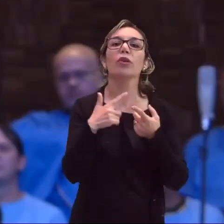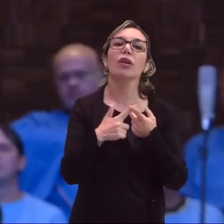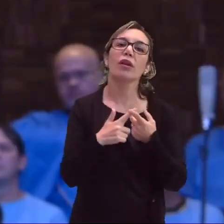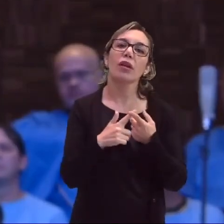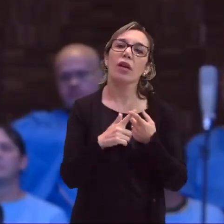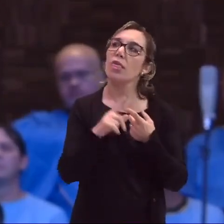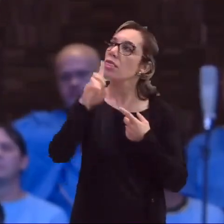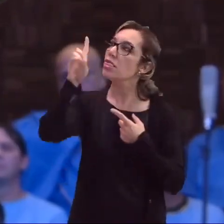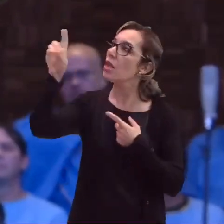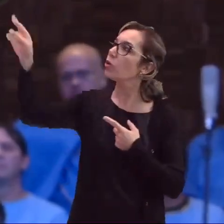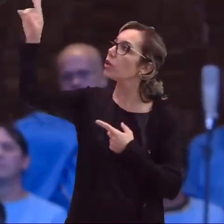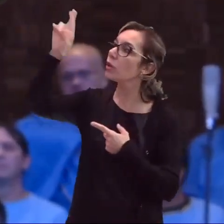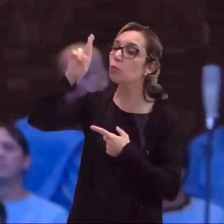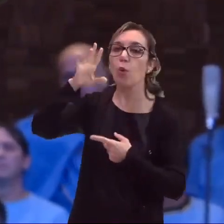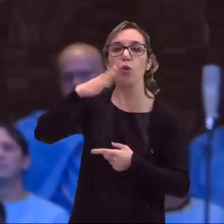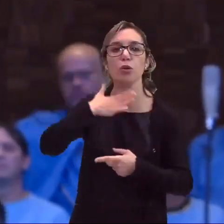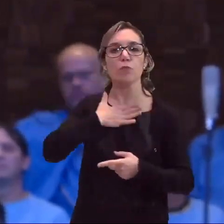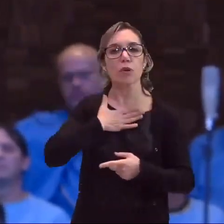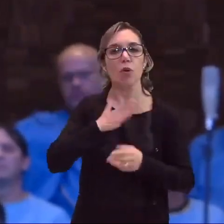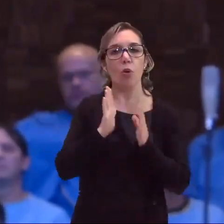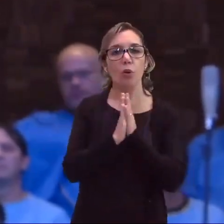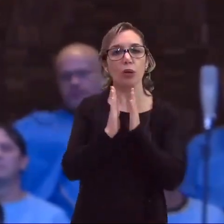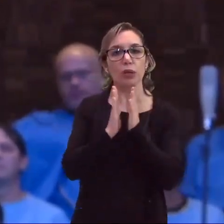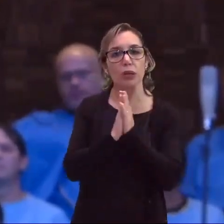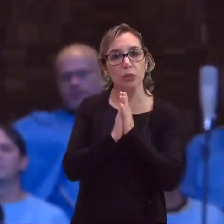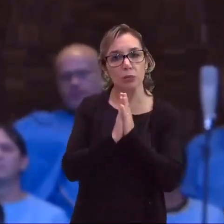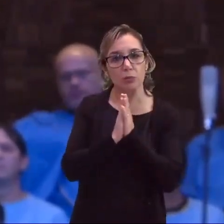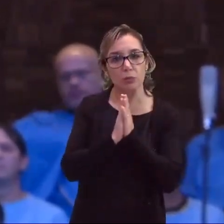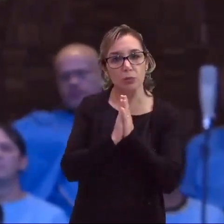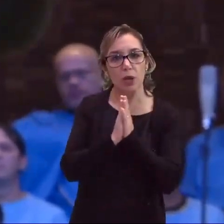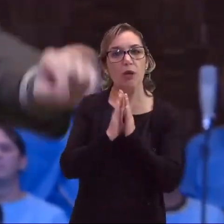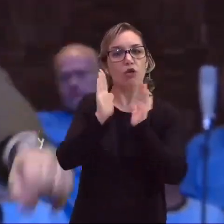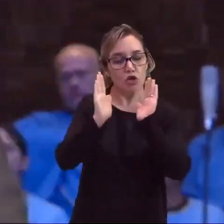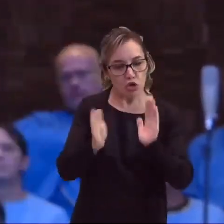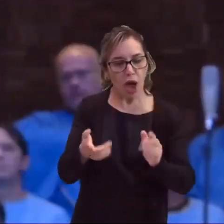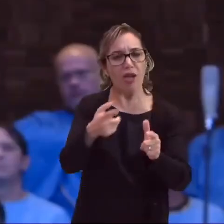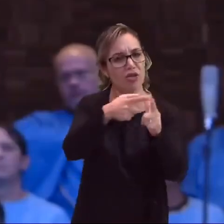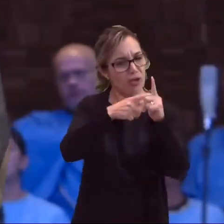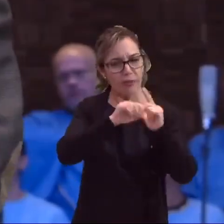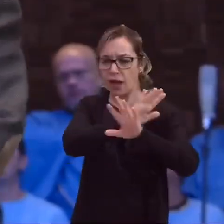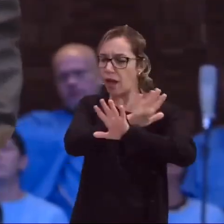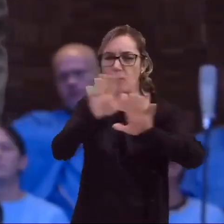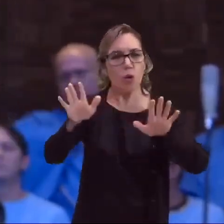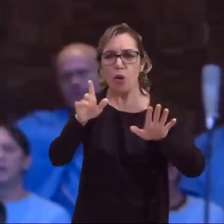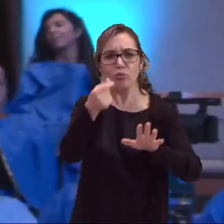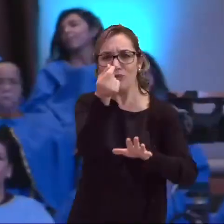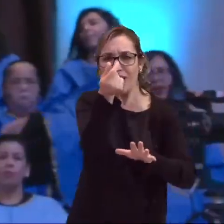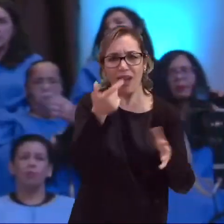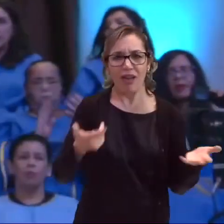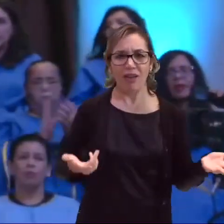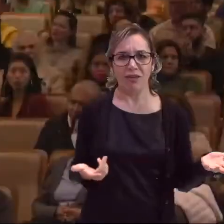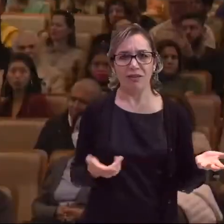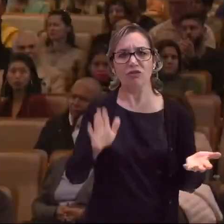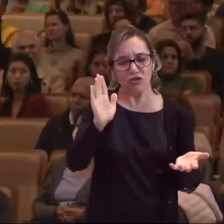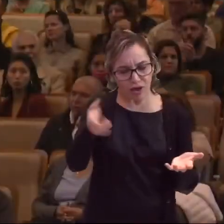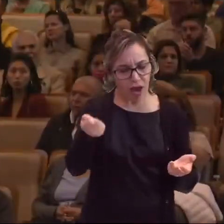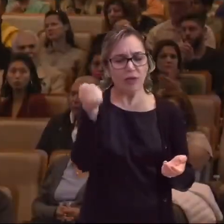e respondeu e prestaram os 15 milhões e hoje está tudo pago porque Deus estava naquele negócio